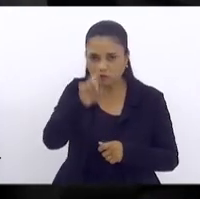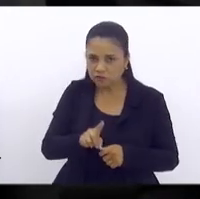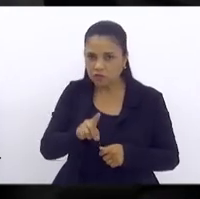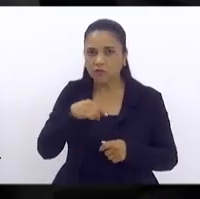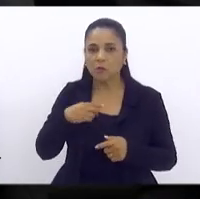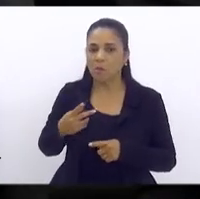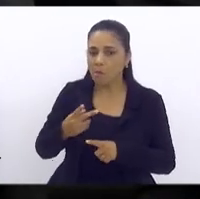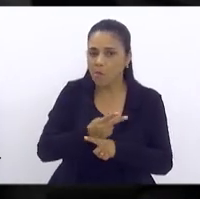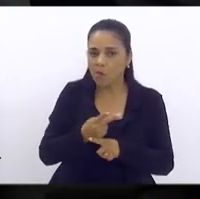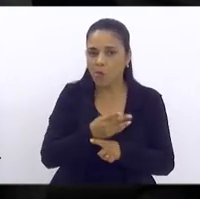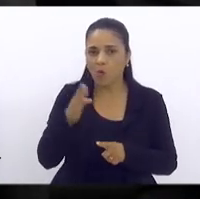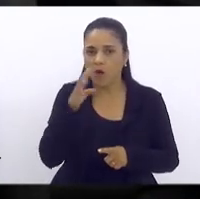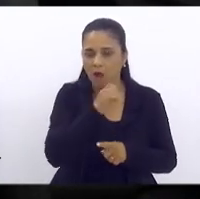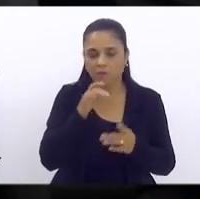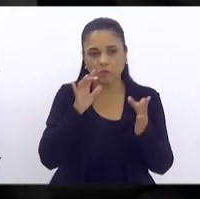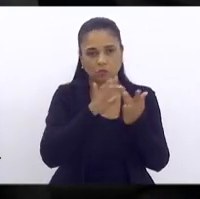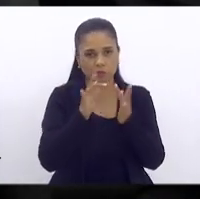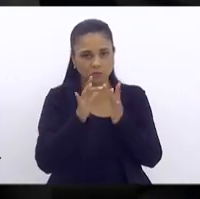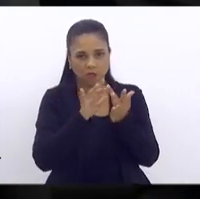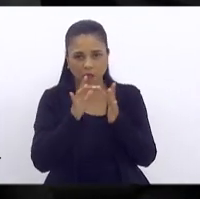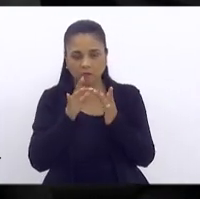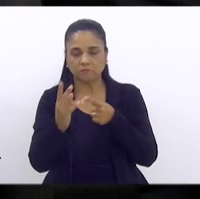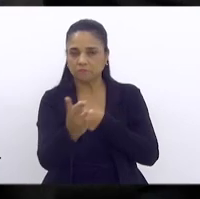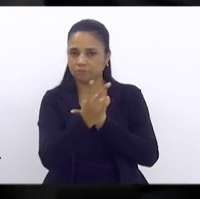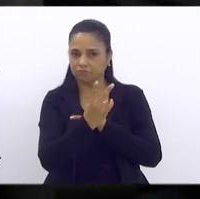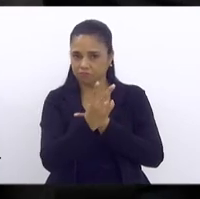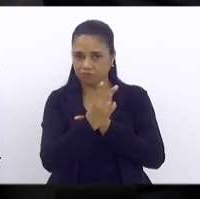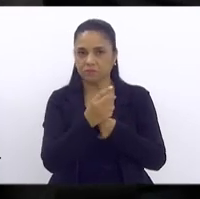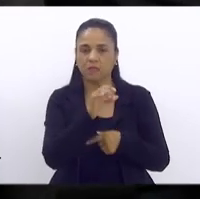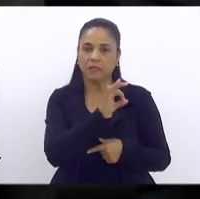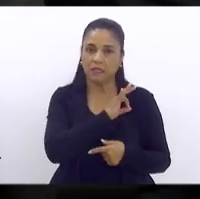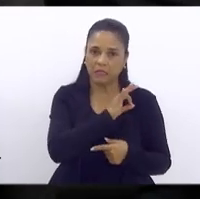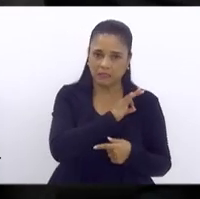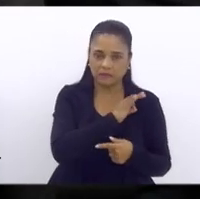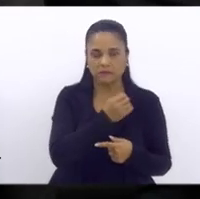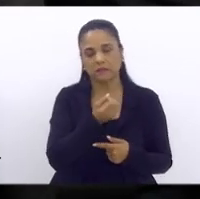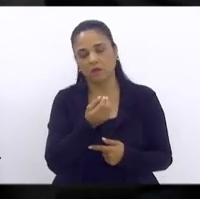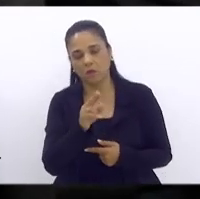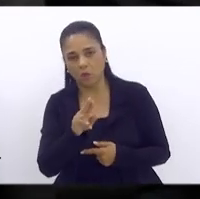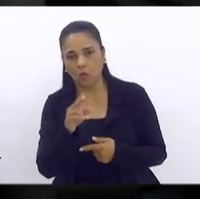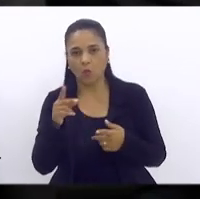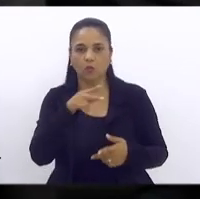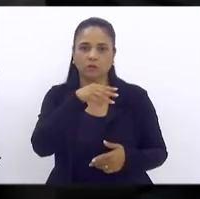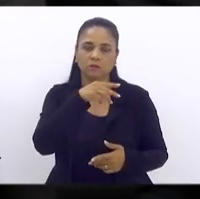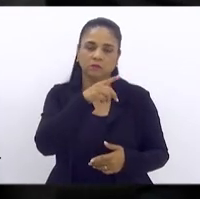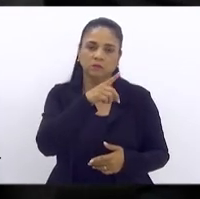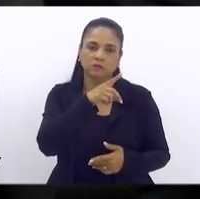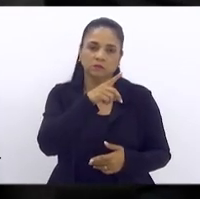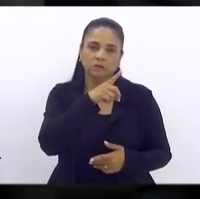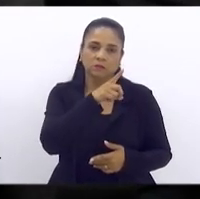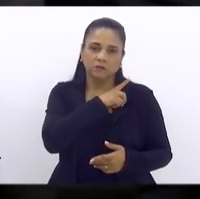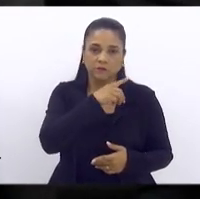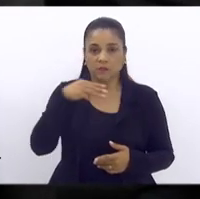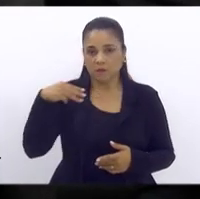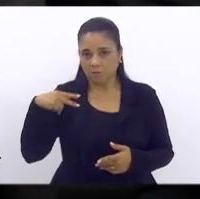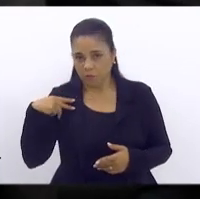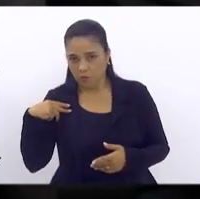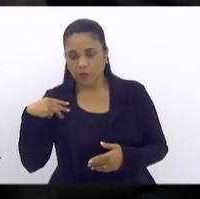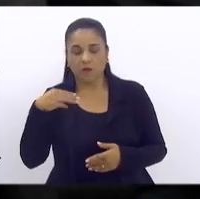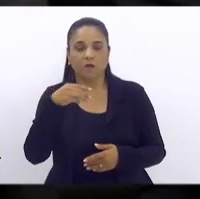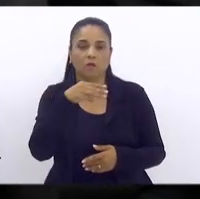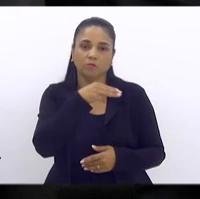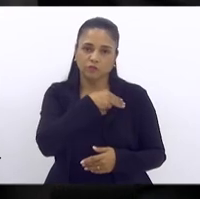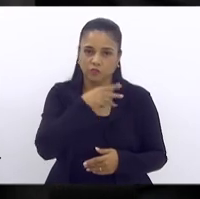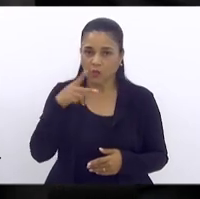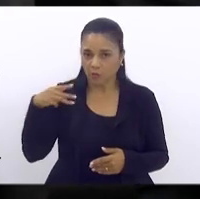procurar rapidamente seu contato, né, para fazer uma medida protetiva ou ir para a delegacia, né, defensoria, Ministério Público, mas também tem um canal de fácil acesso,